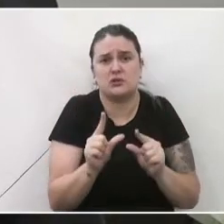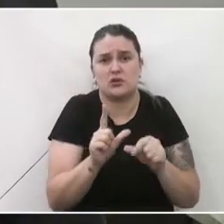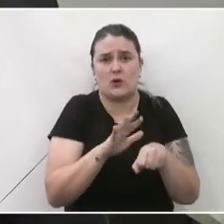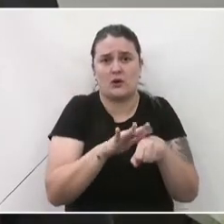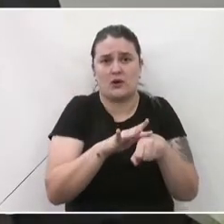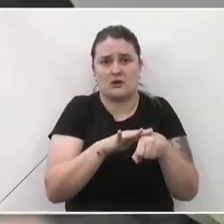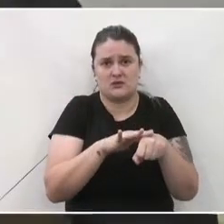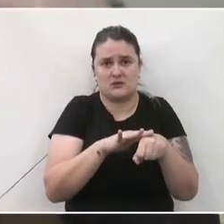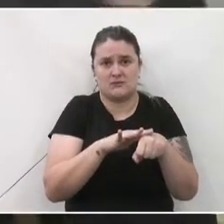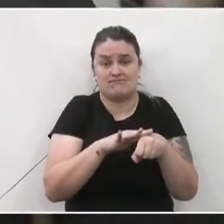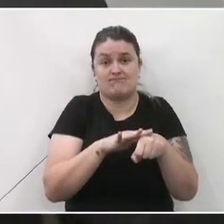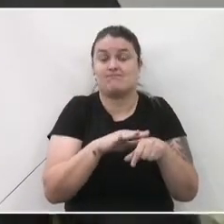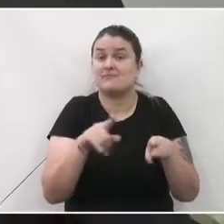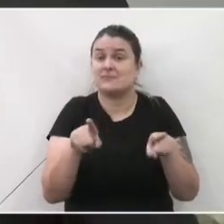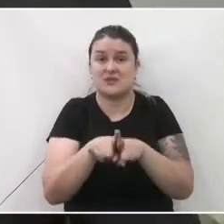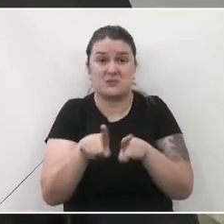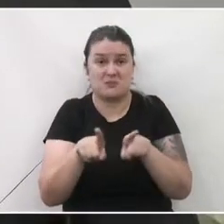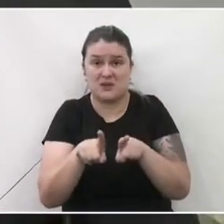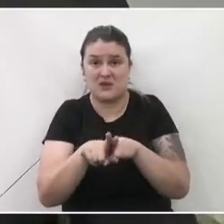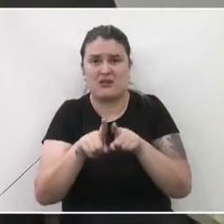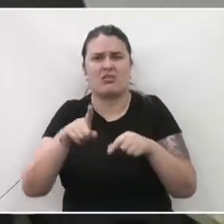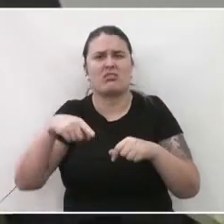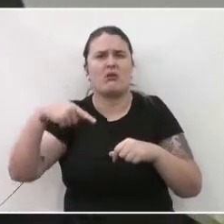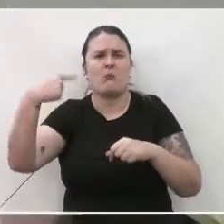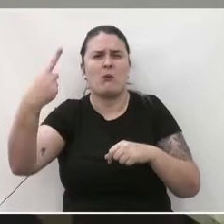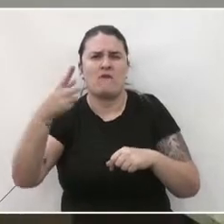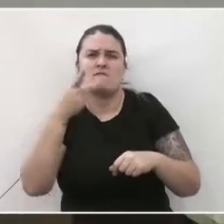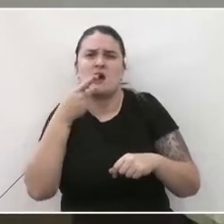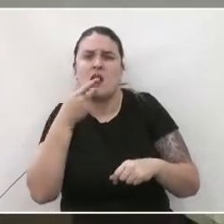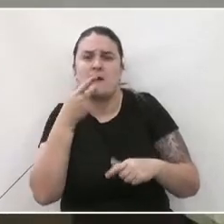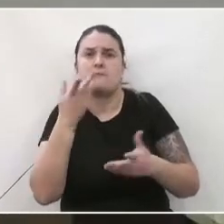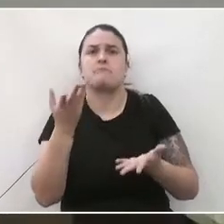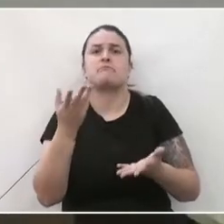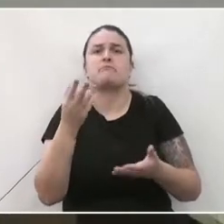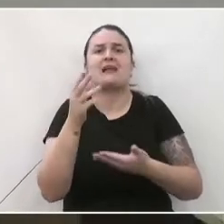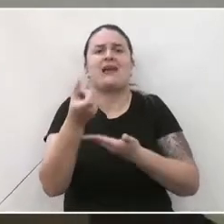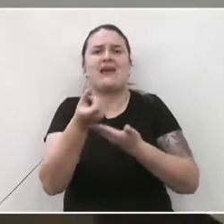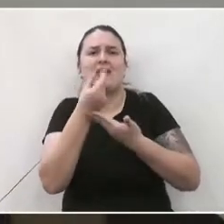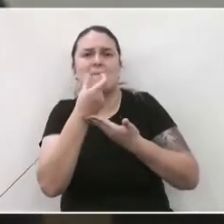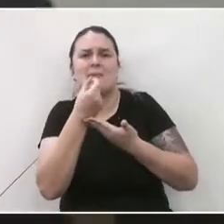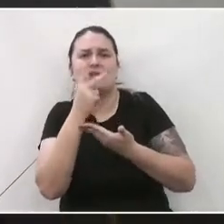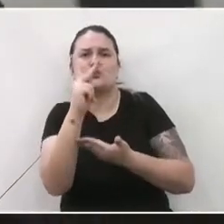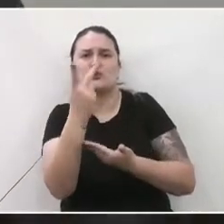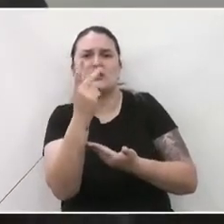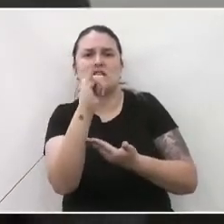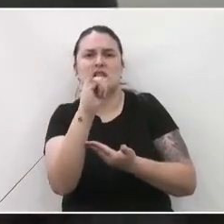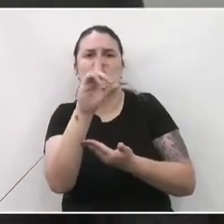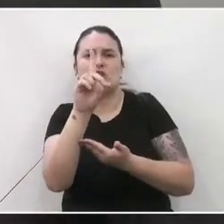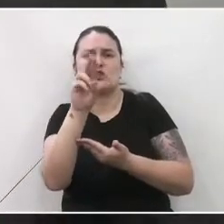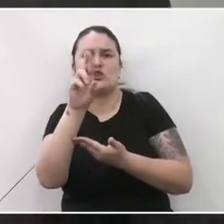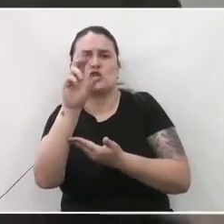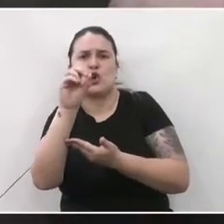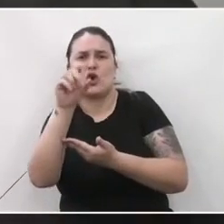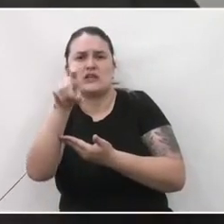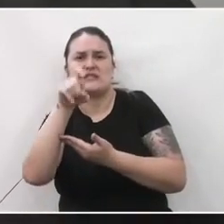doença. Com relação depois a ele falar que a hidroxicloroquina é usada